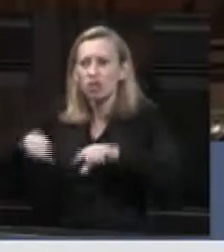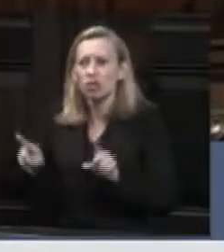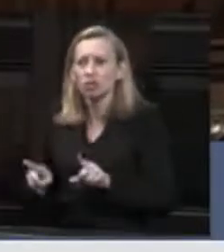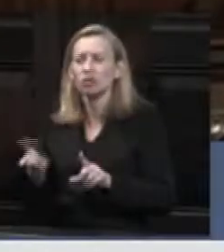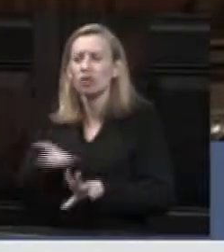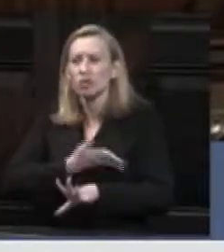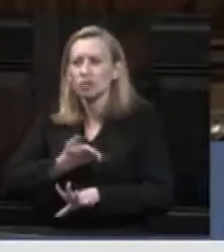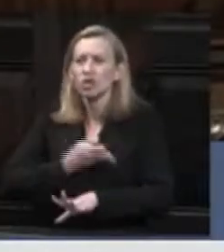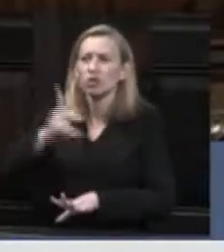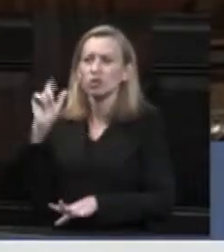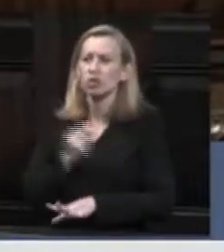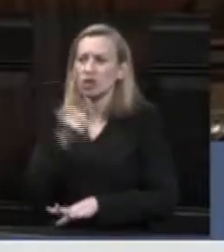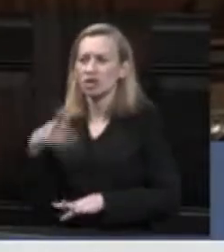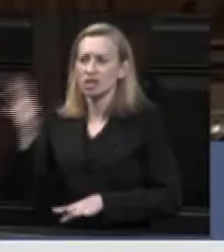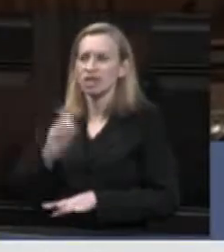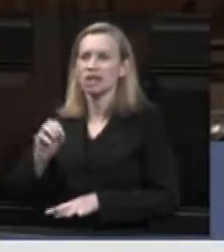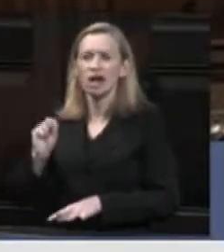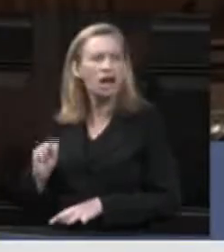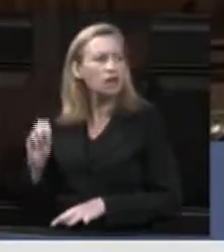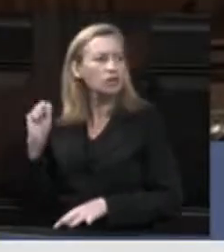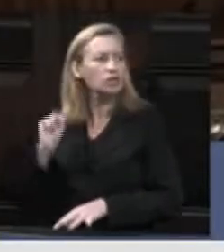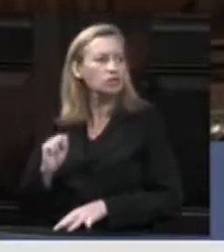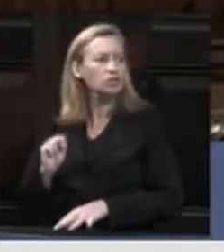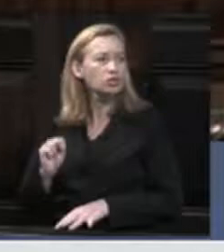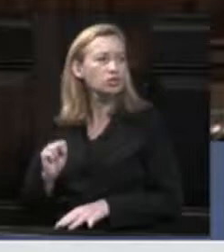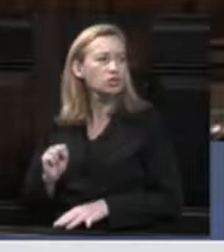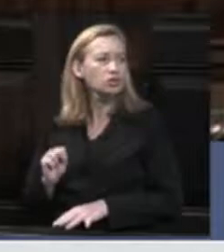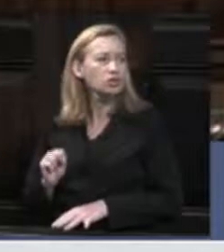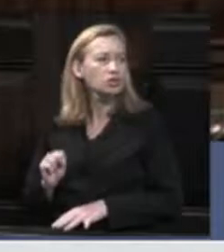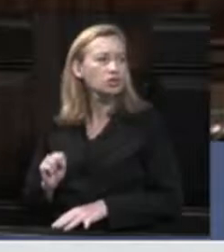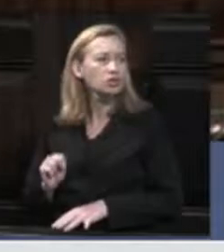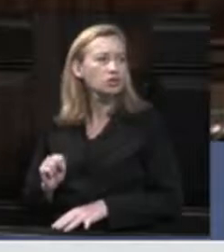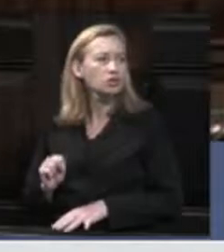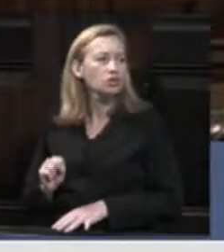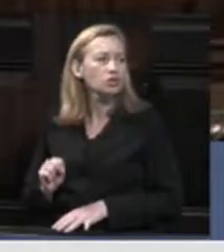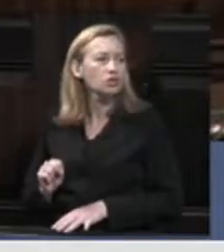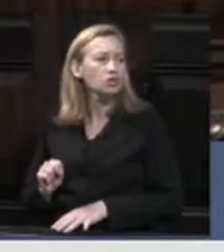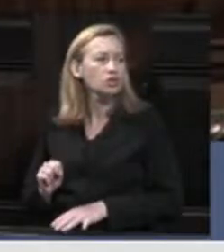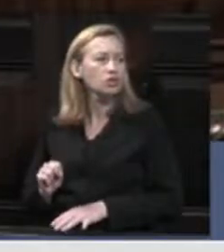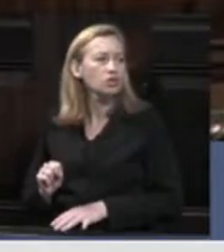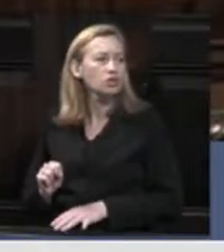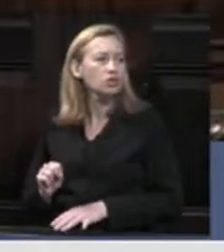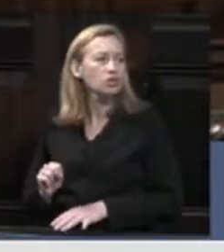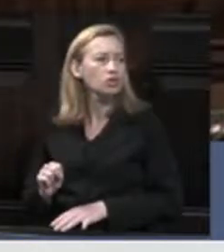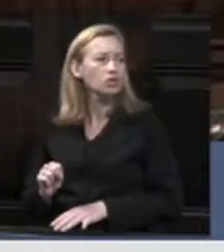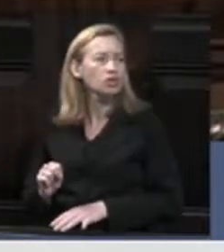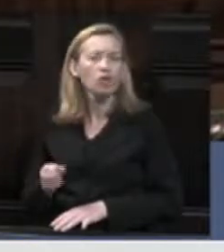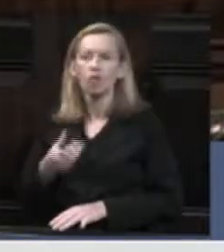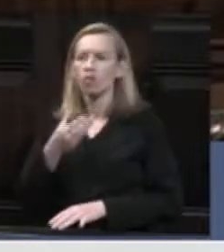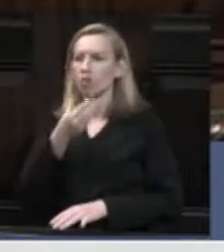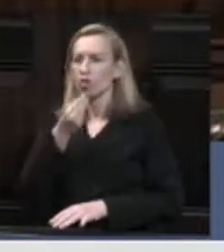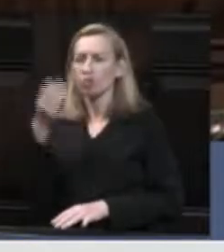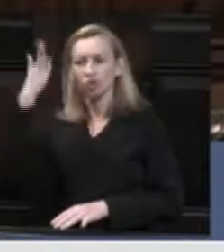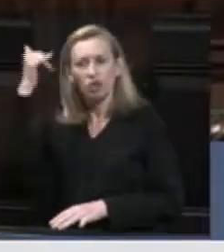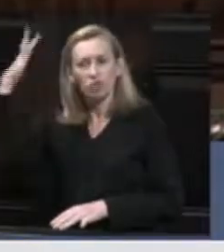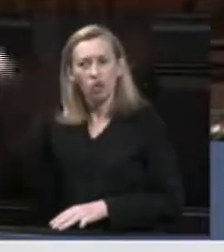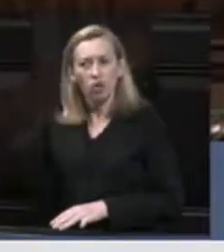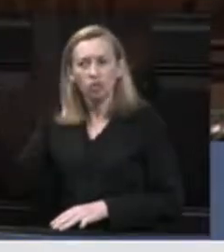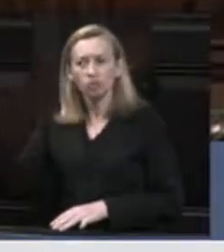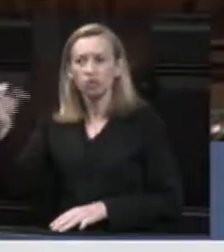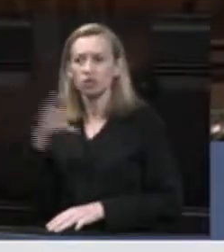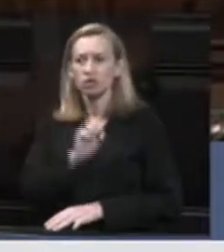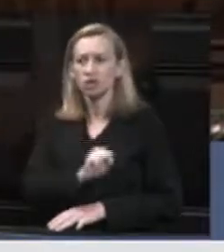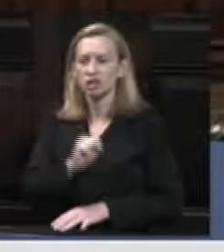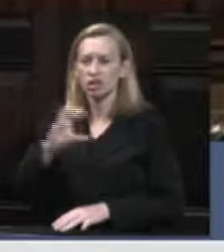reitor Luiz Carlos Cancellier, um dos símbolos do Estado atual de exceção, do Estado penal de